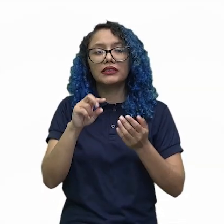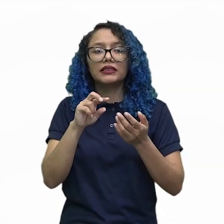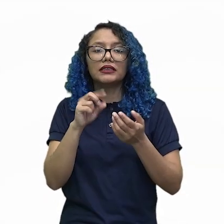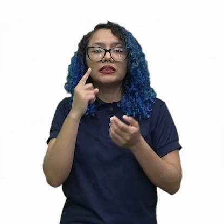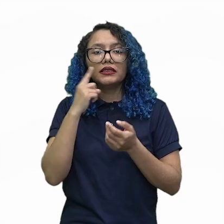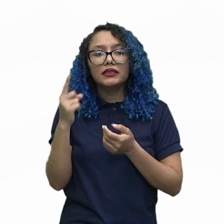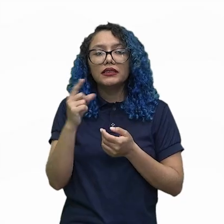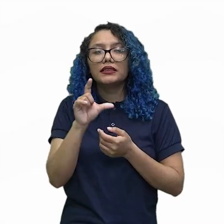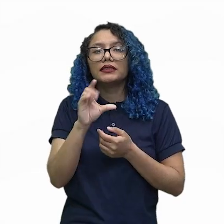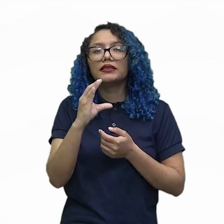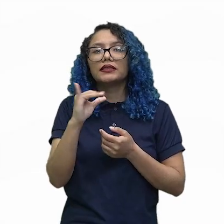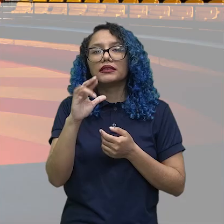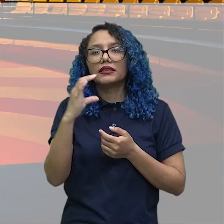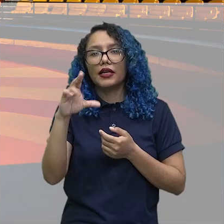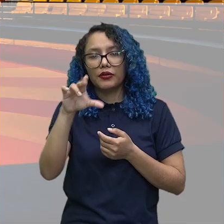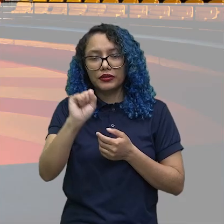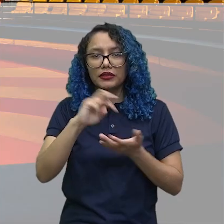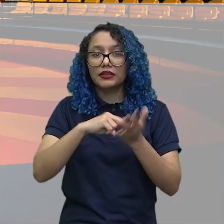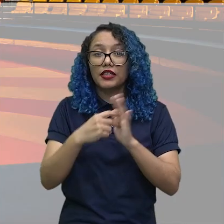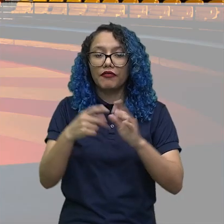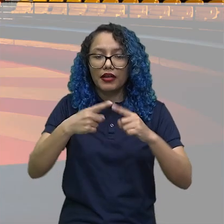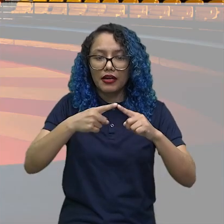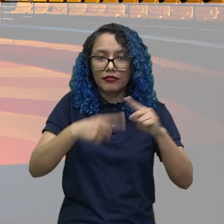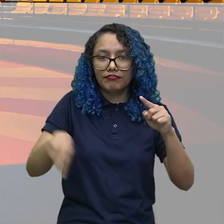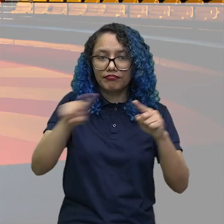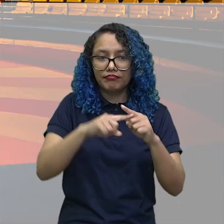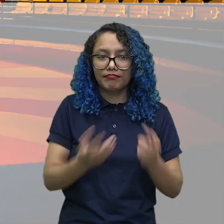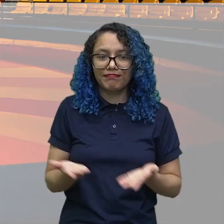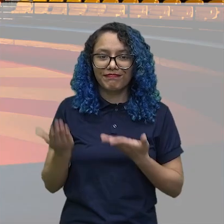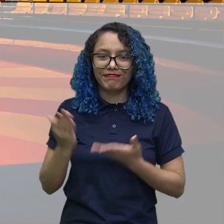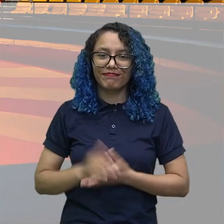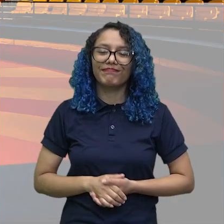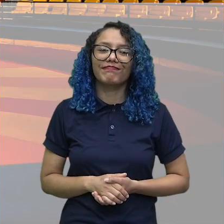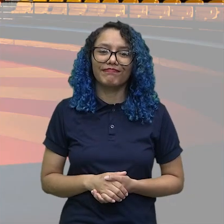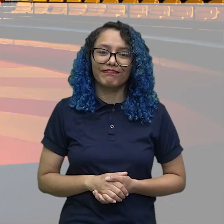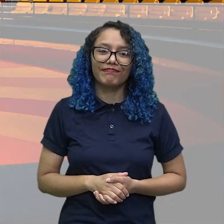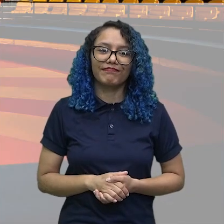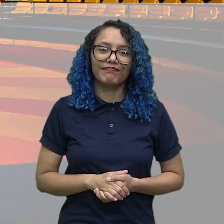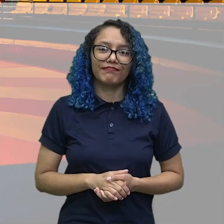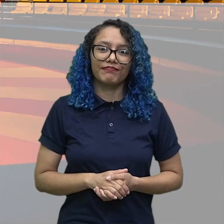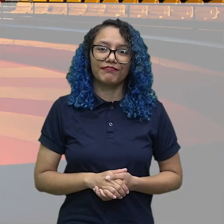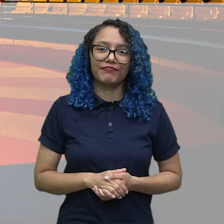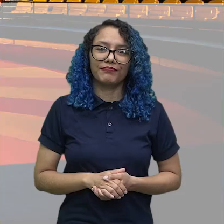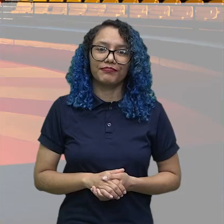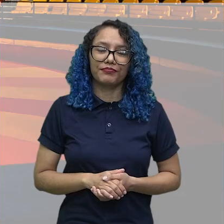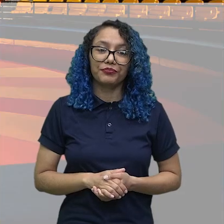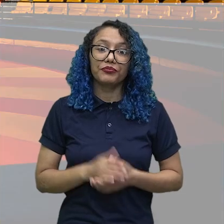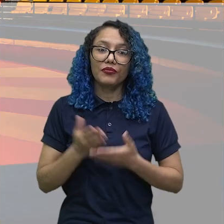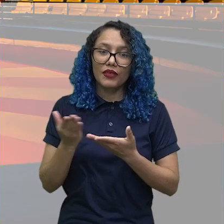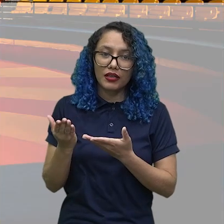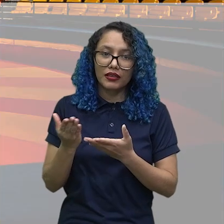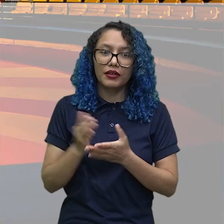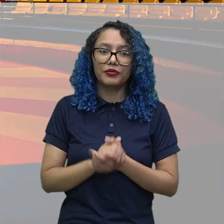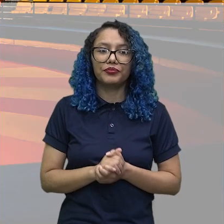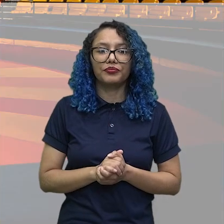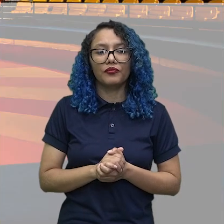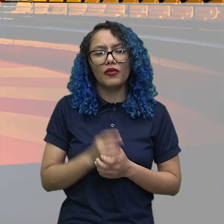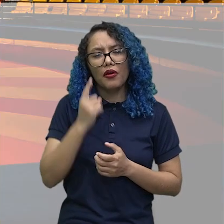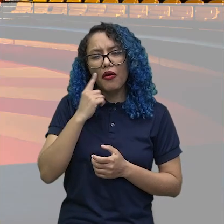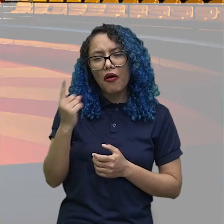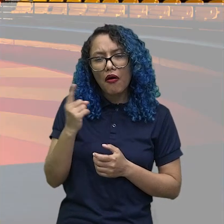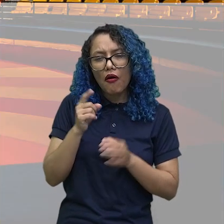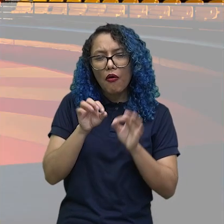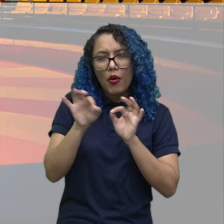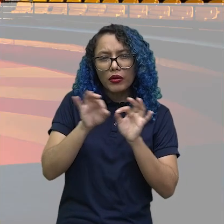e é circunferência. Então, vamos para essa circunferência. Aqui a gente consegue perceber que tem uma estrutura